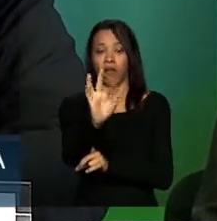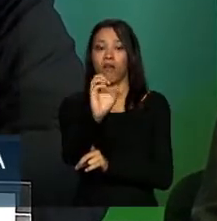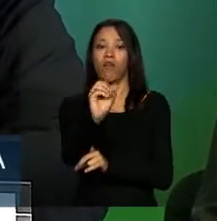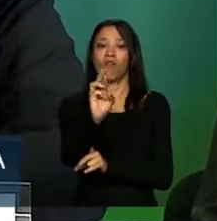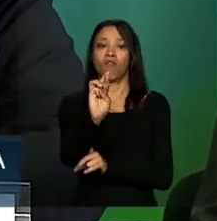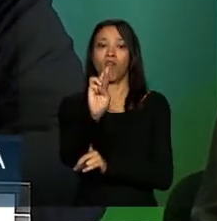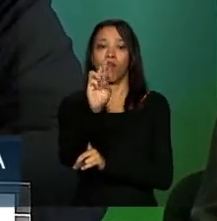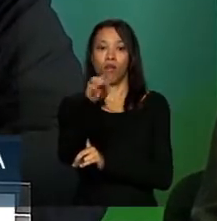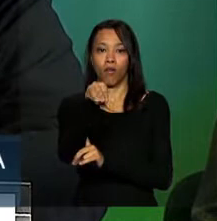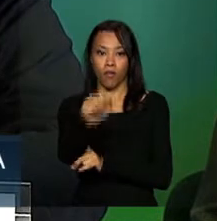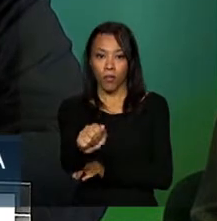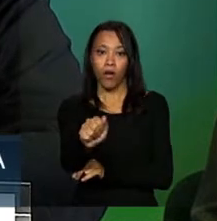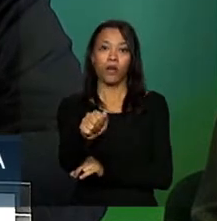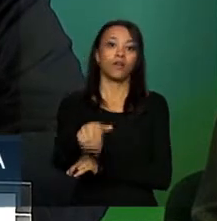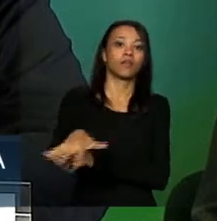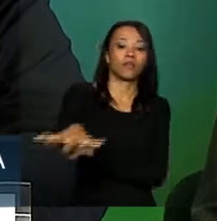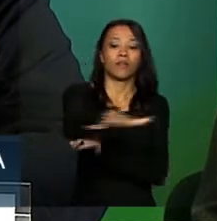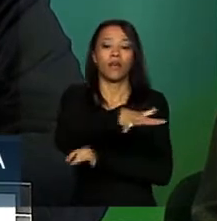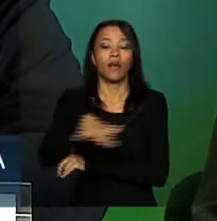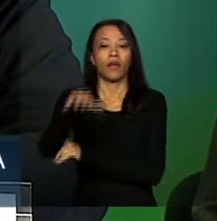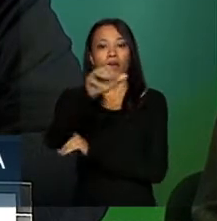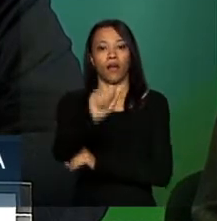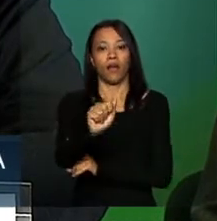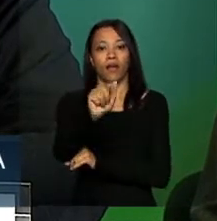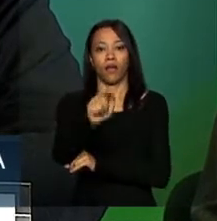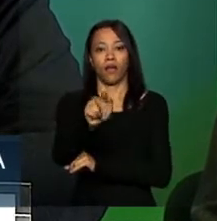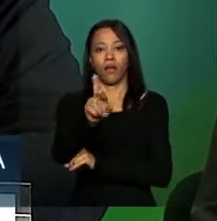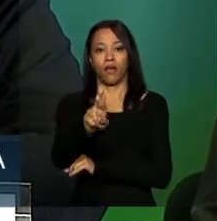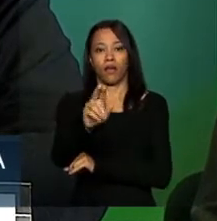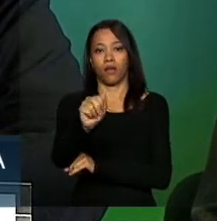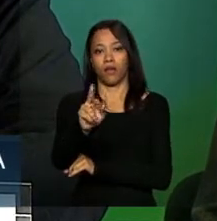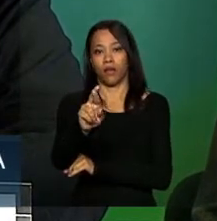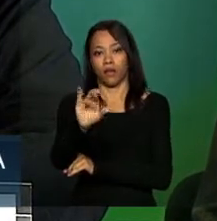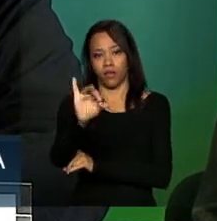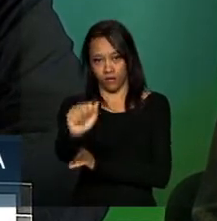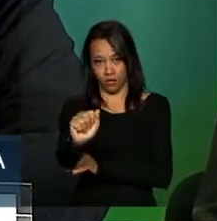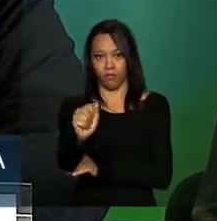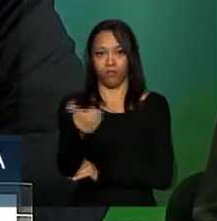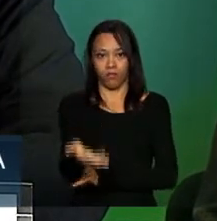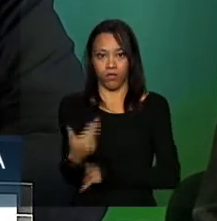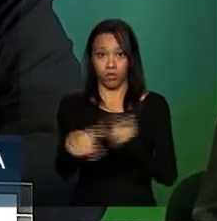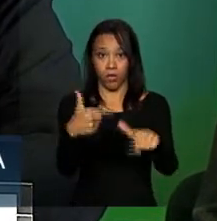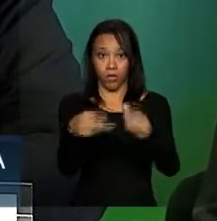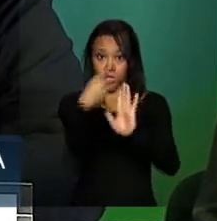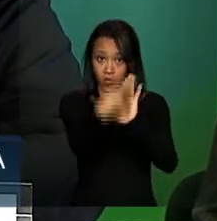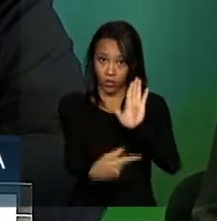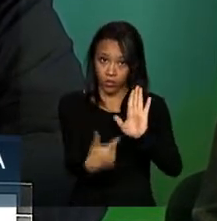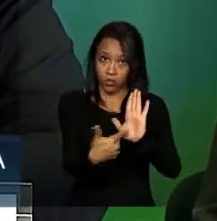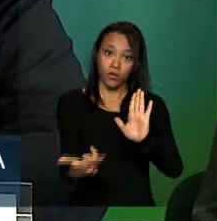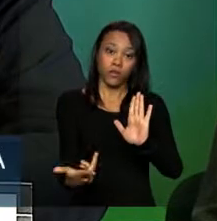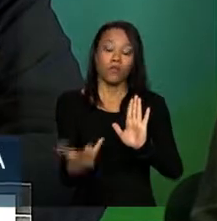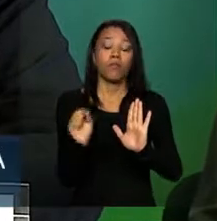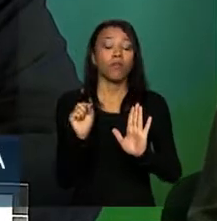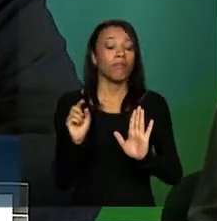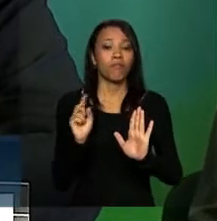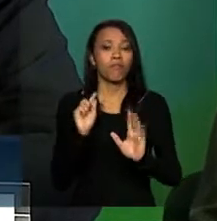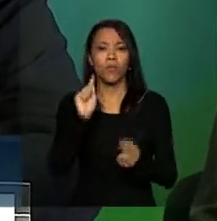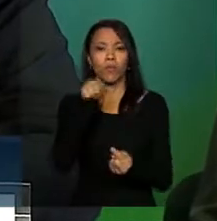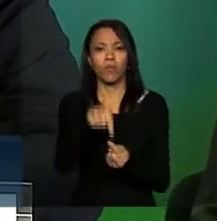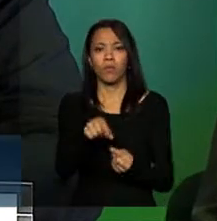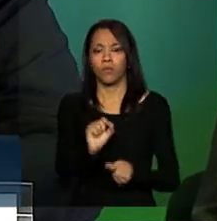mais profunda do INCRA, do Instituto Nacional de Colonização e Reforma Agrária, para que o órgão